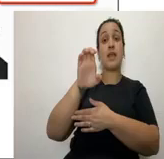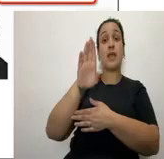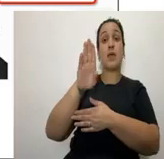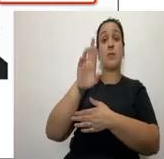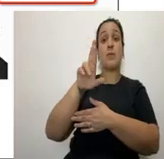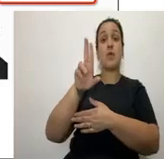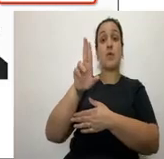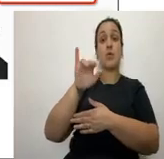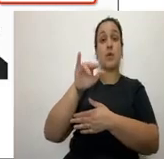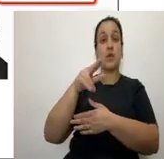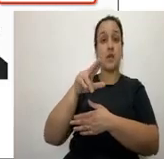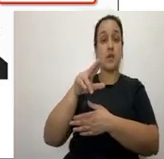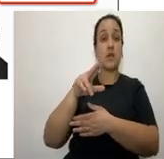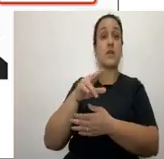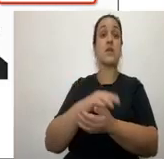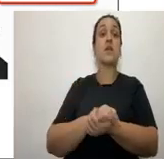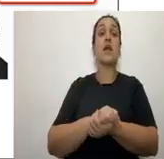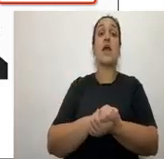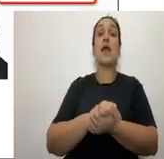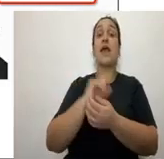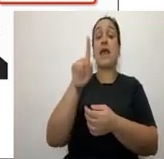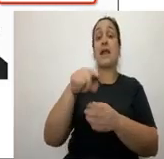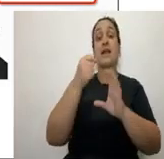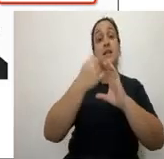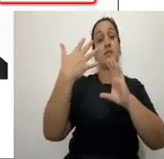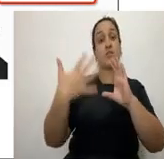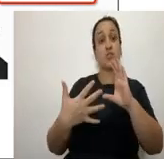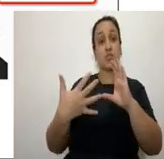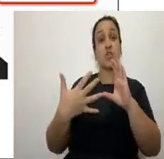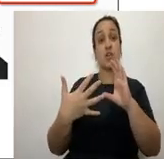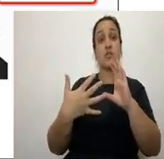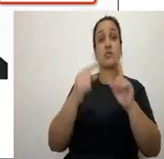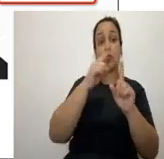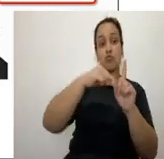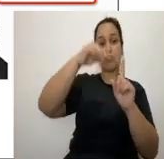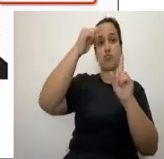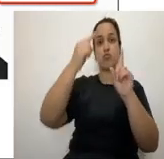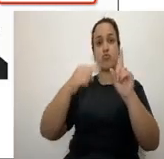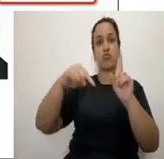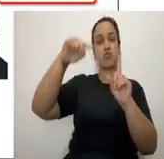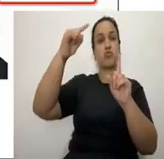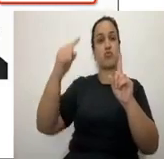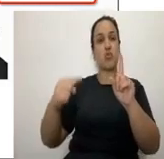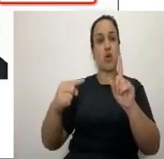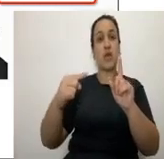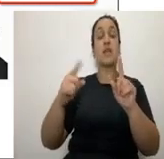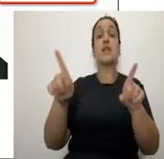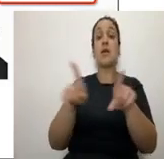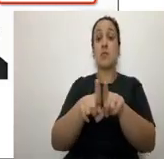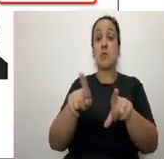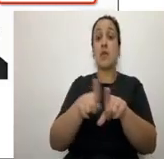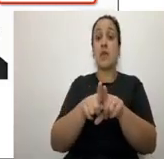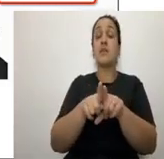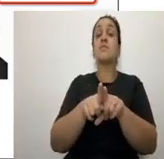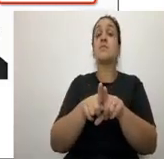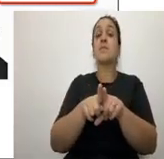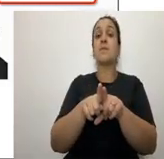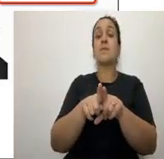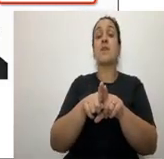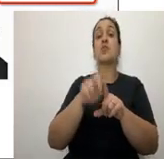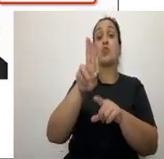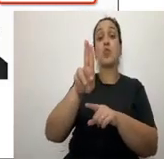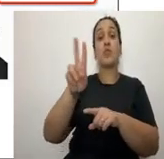de de Broglie, né, com a característica dual. E a gente vai ver então a questão